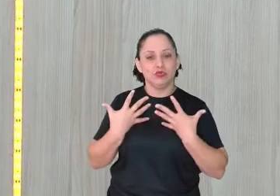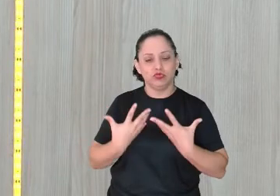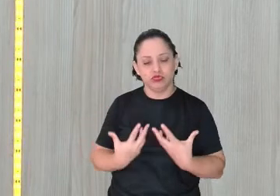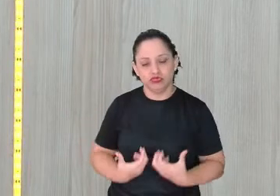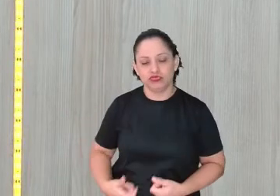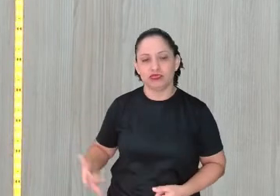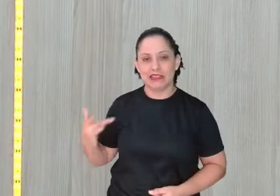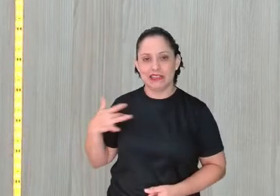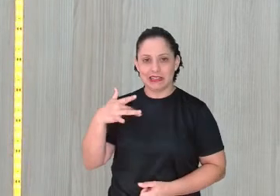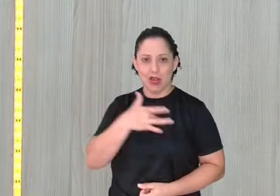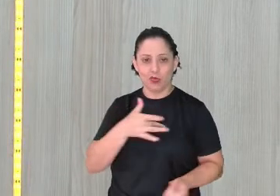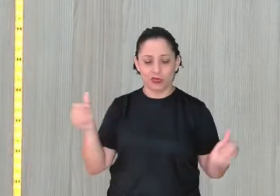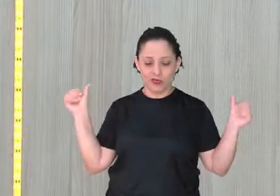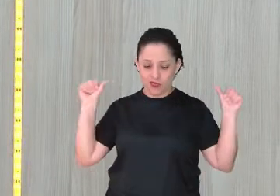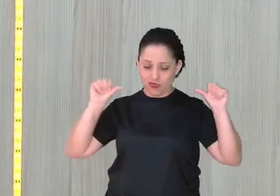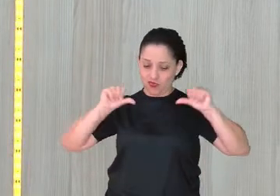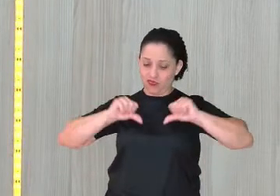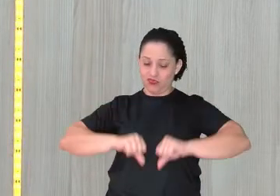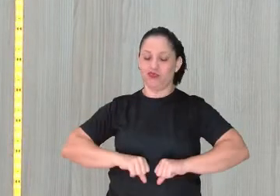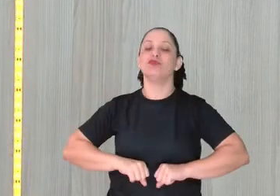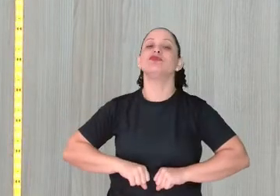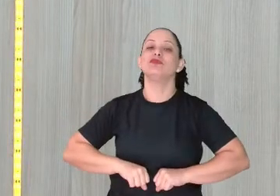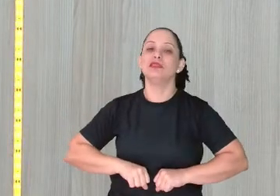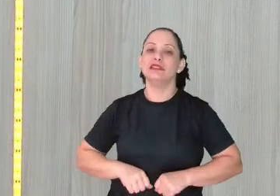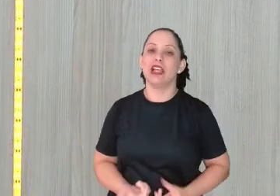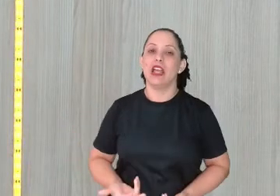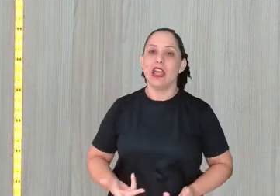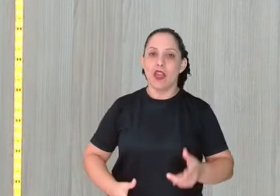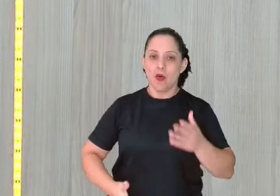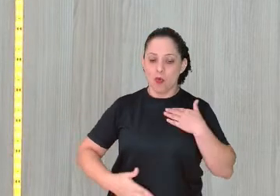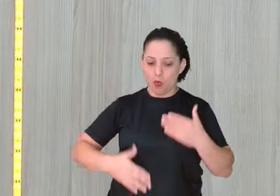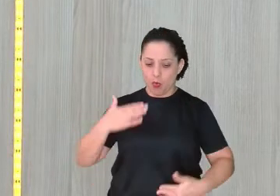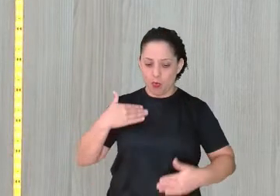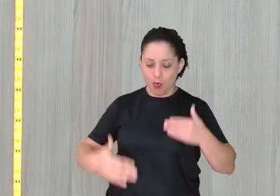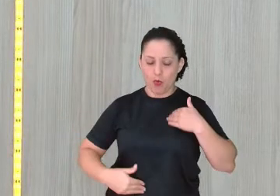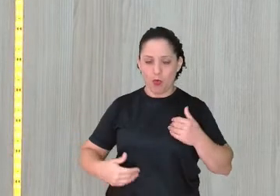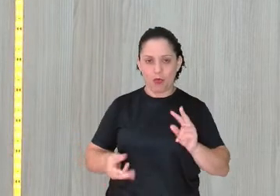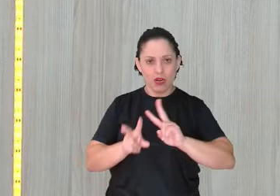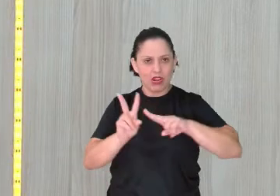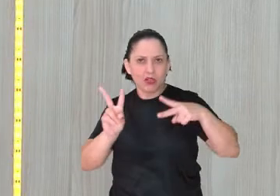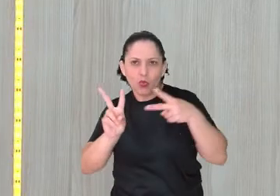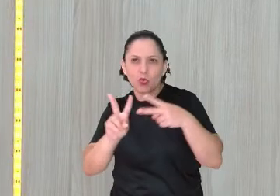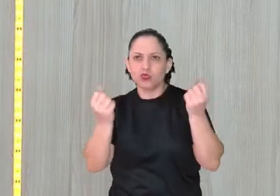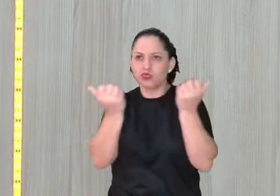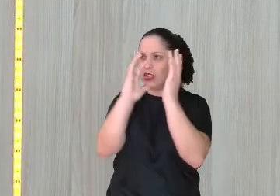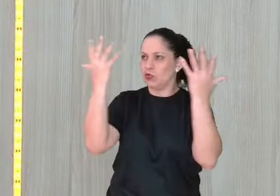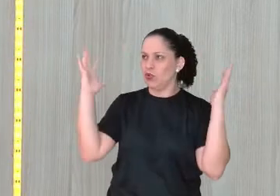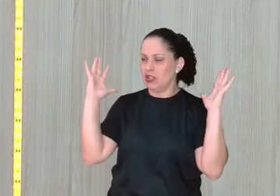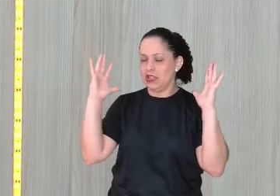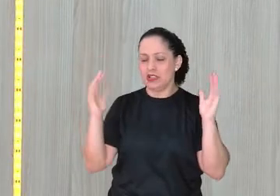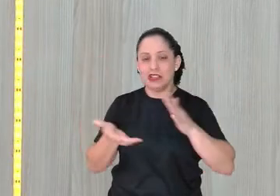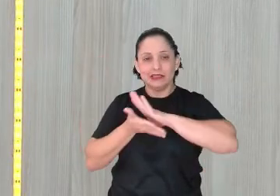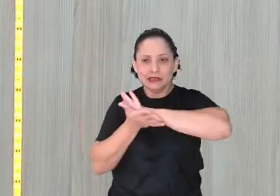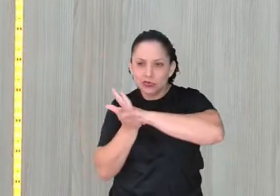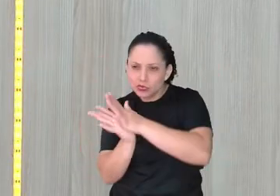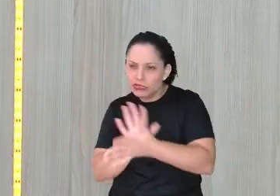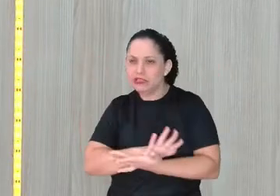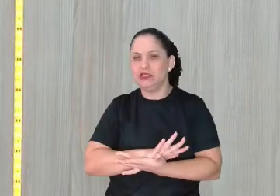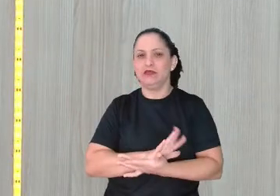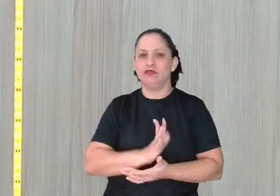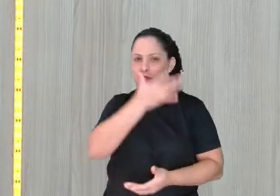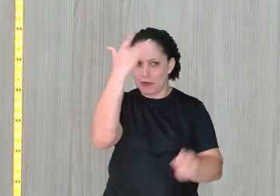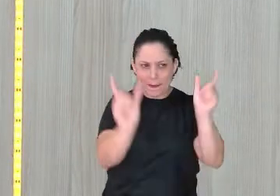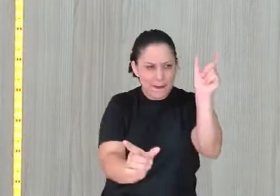nossa saúde, a gente está prejudicando a nossa natureza, né, os nossos recursos naturais, a gente está prejudicando uns aos